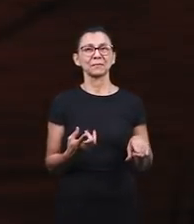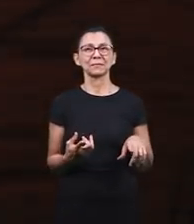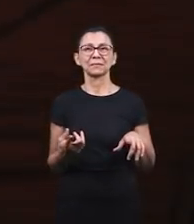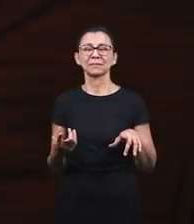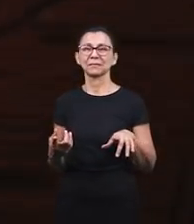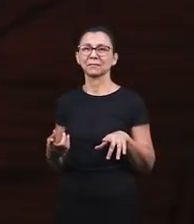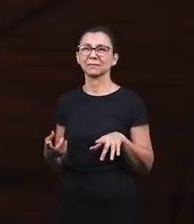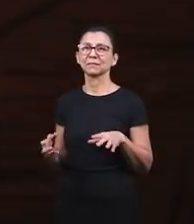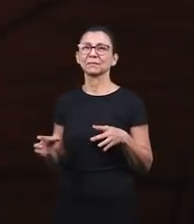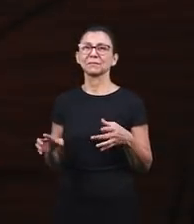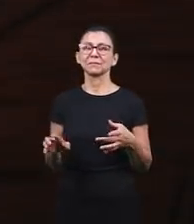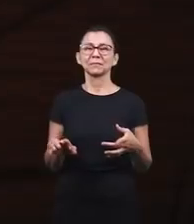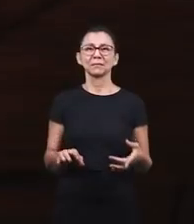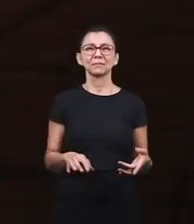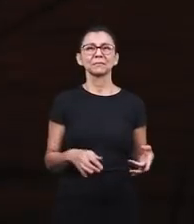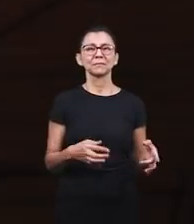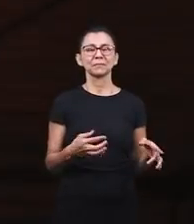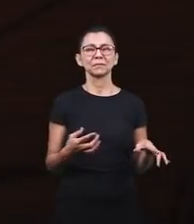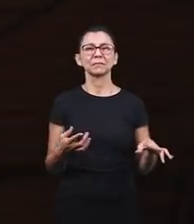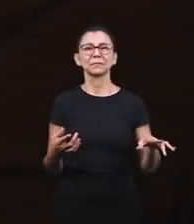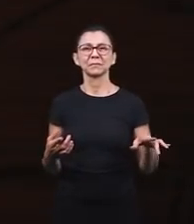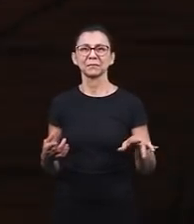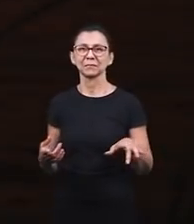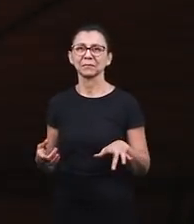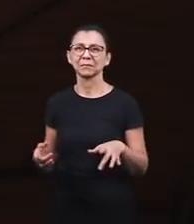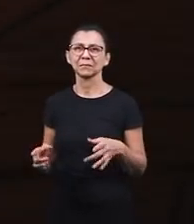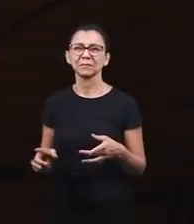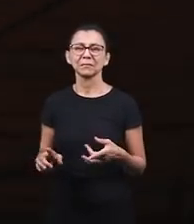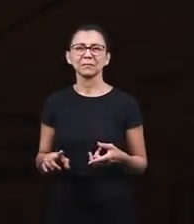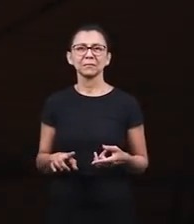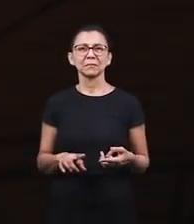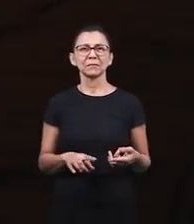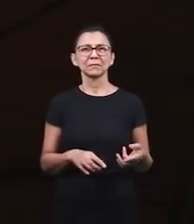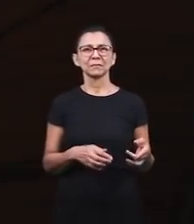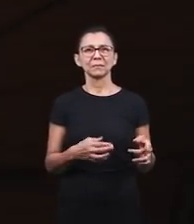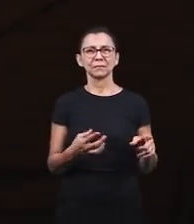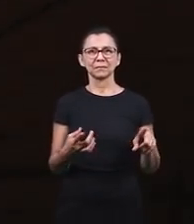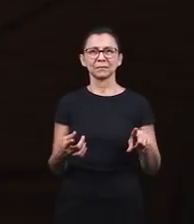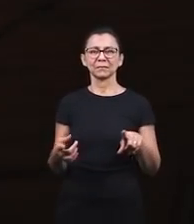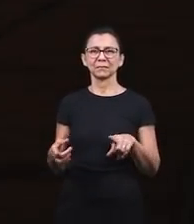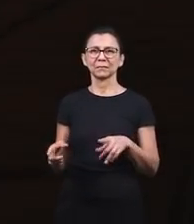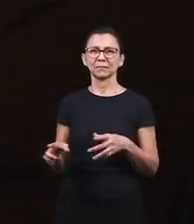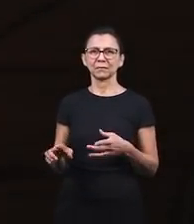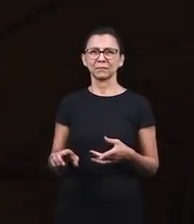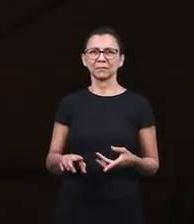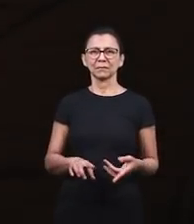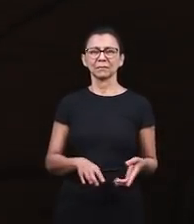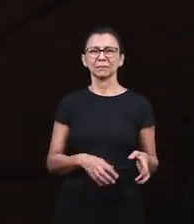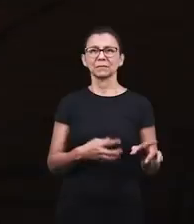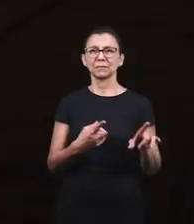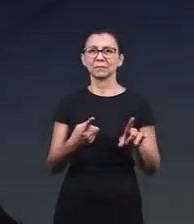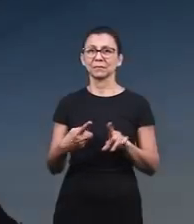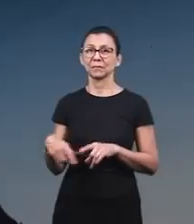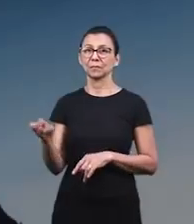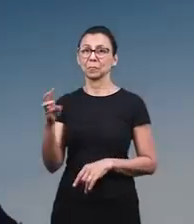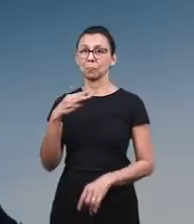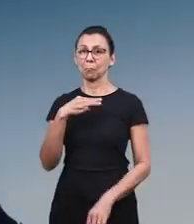Morte e leito de dor presto